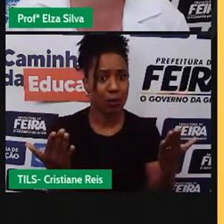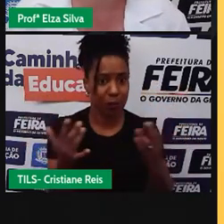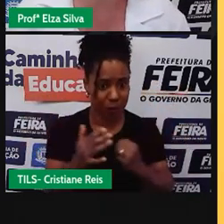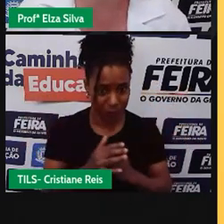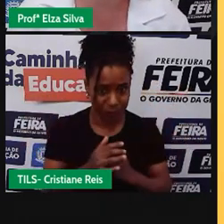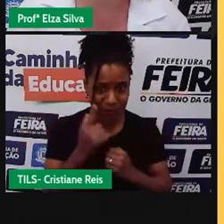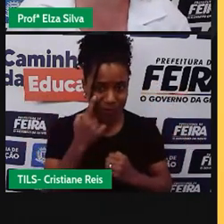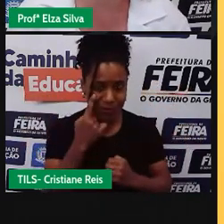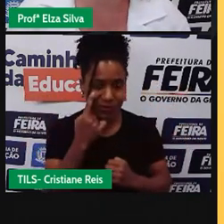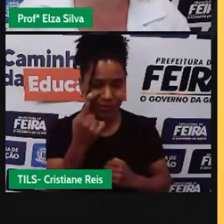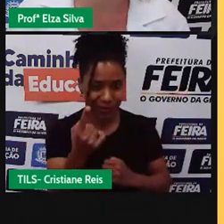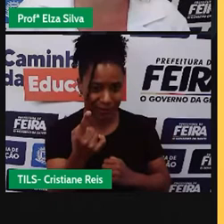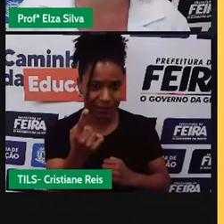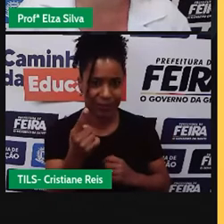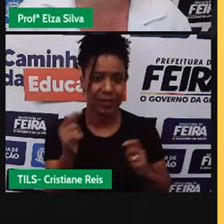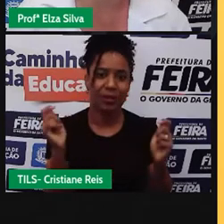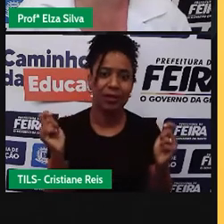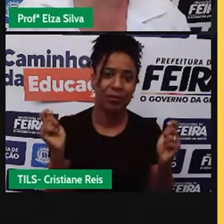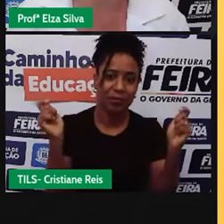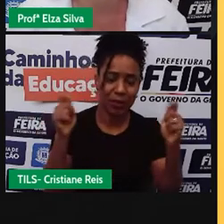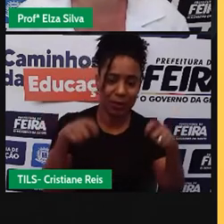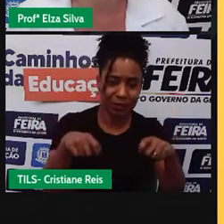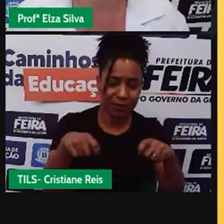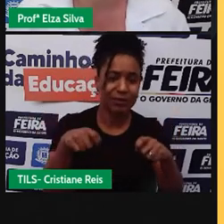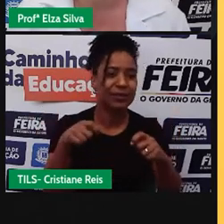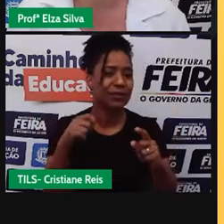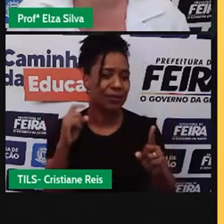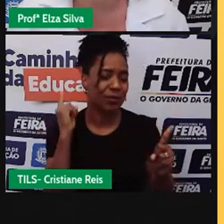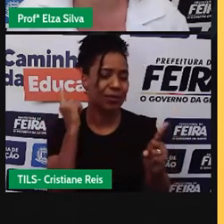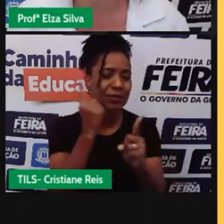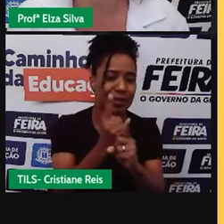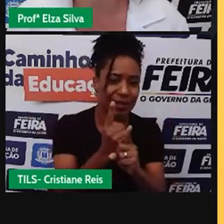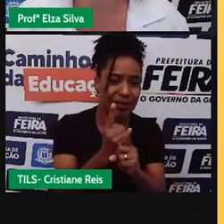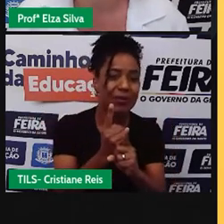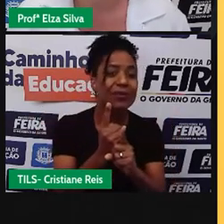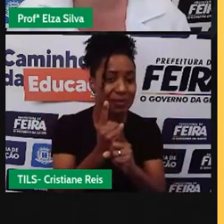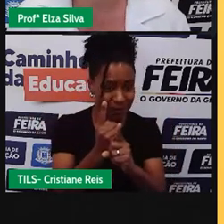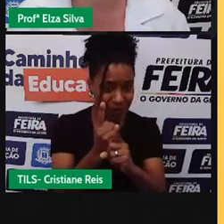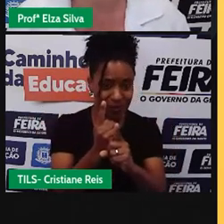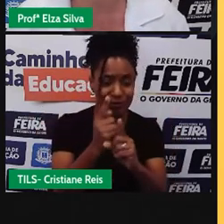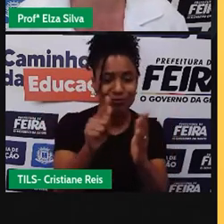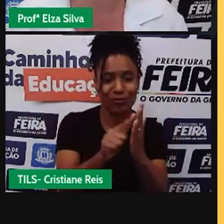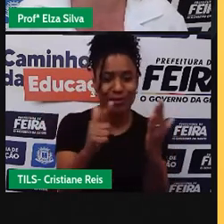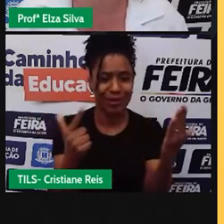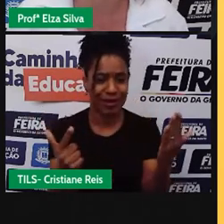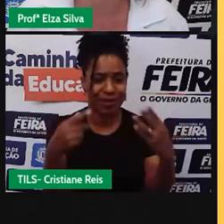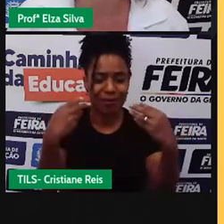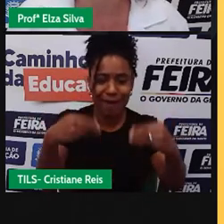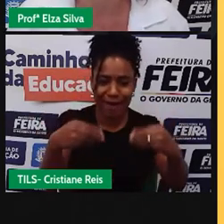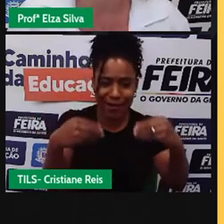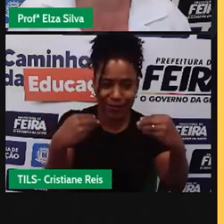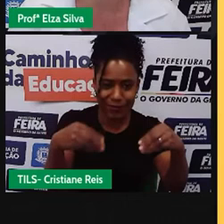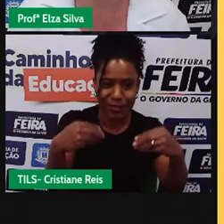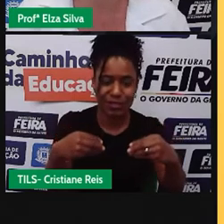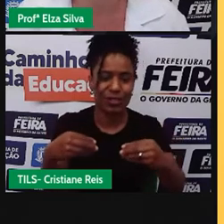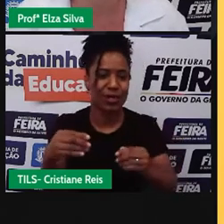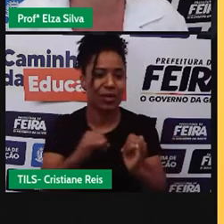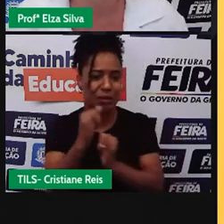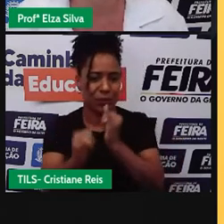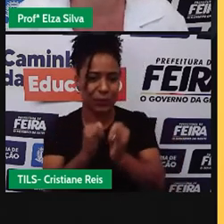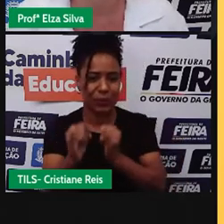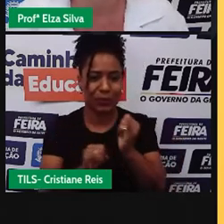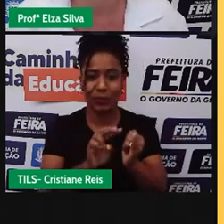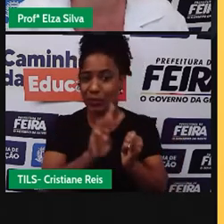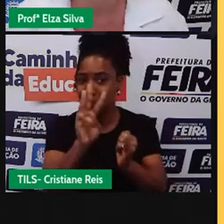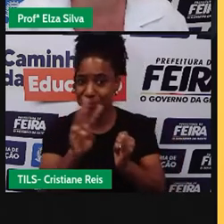texto nós podemos encontrar em jornais, revistas, impressos online ou em